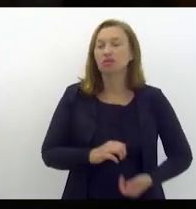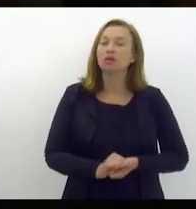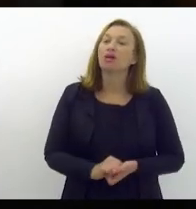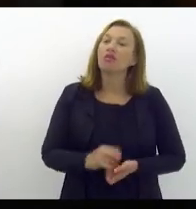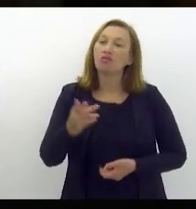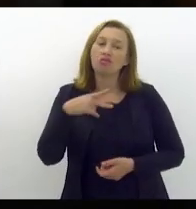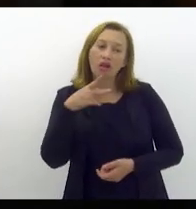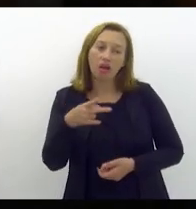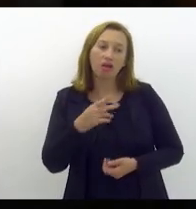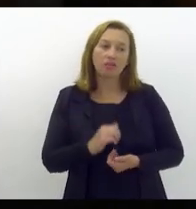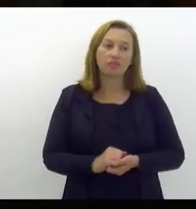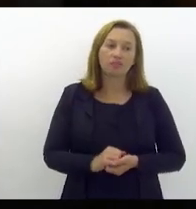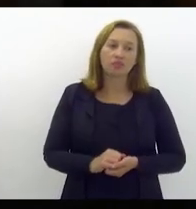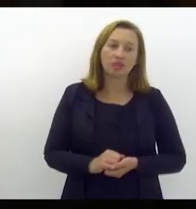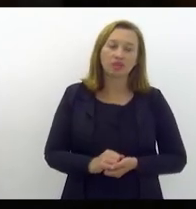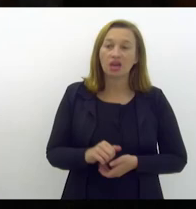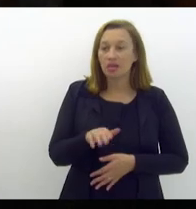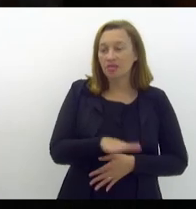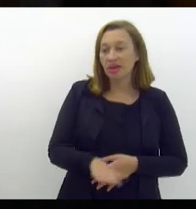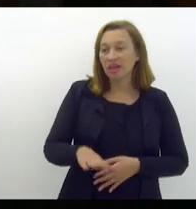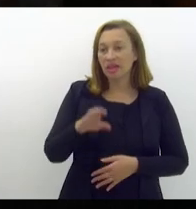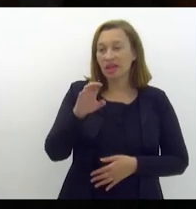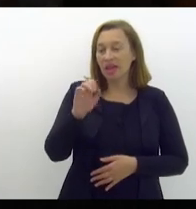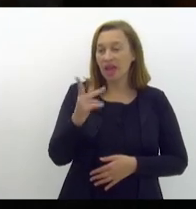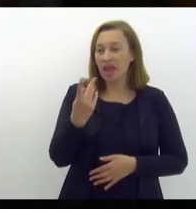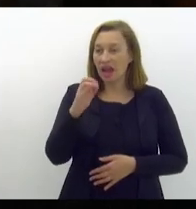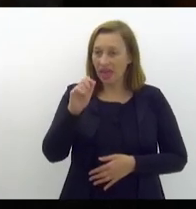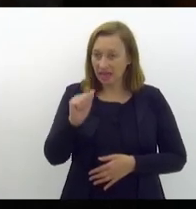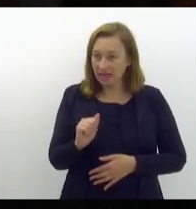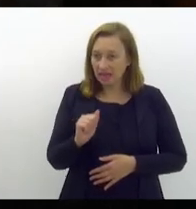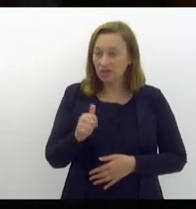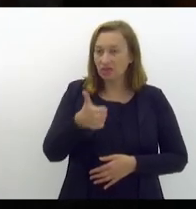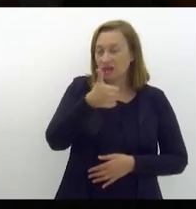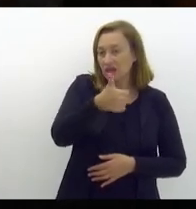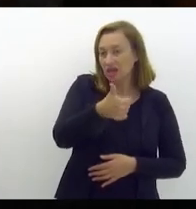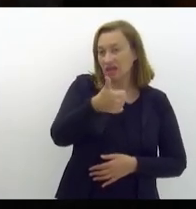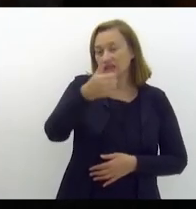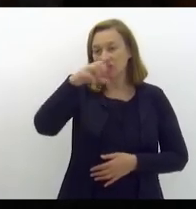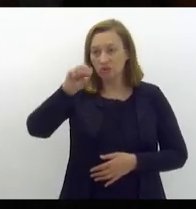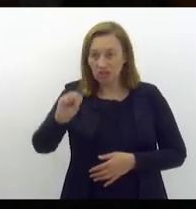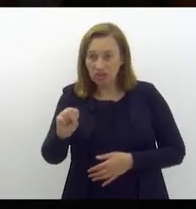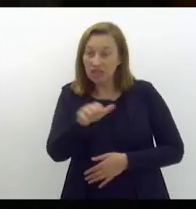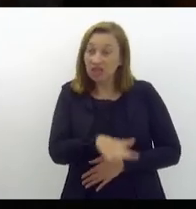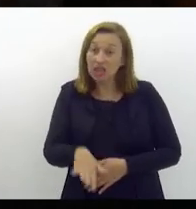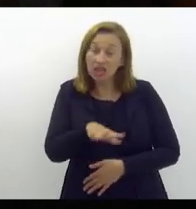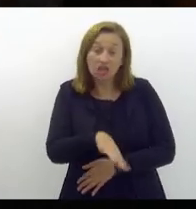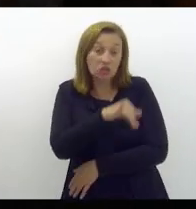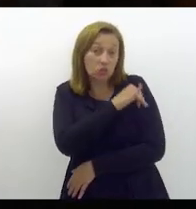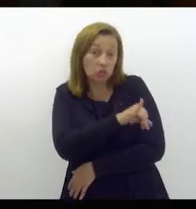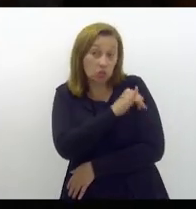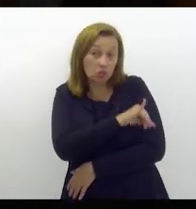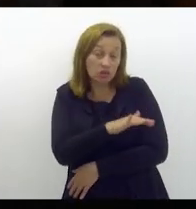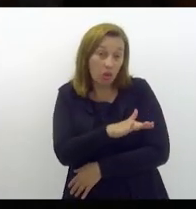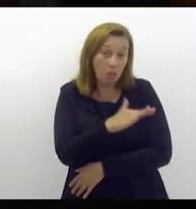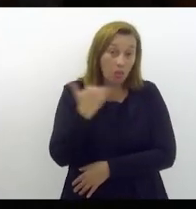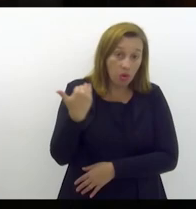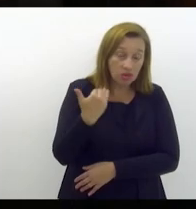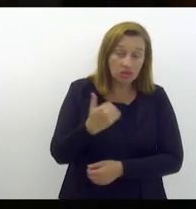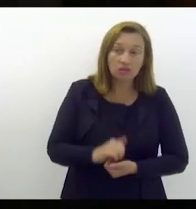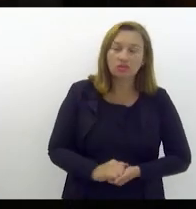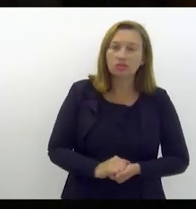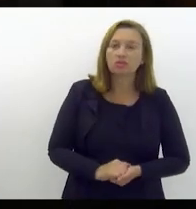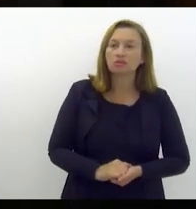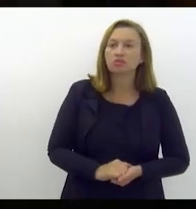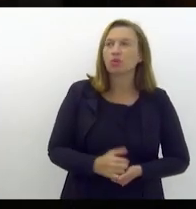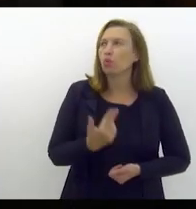que a pequena Helena foi a 18ª criança no Grande Rio a ser baleada, a